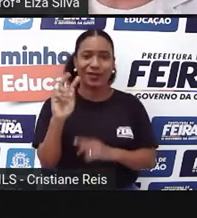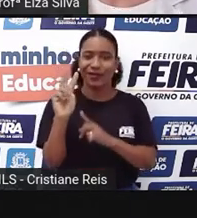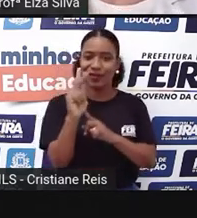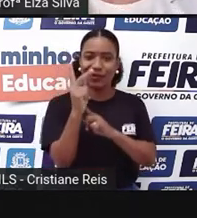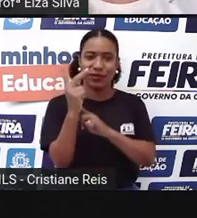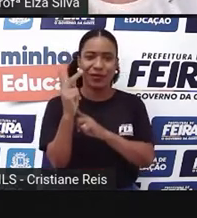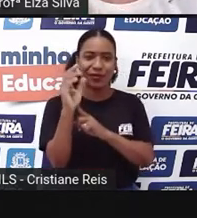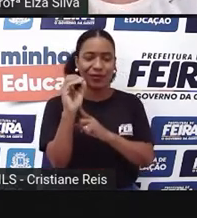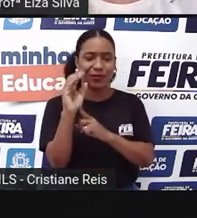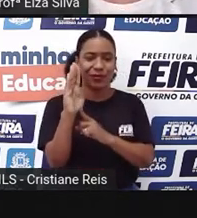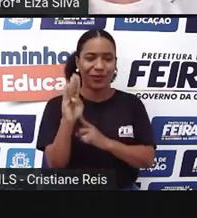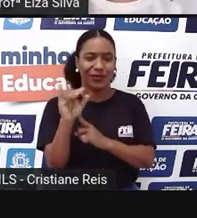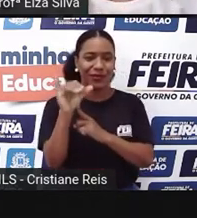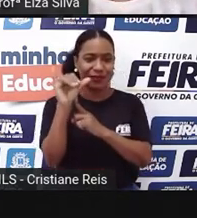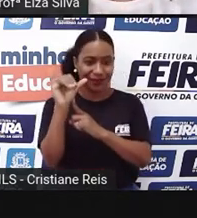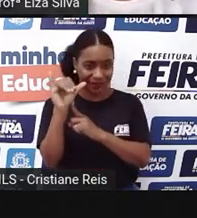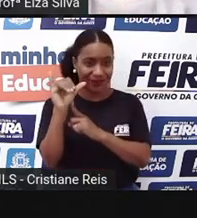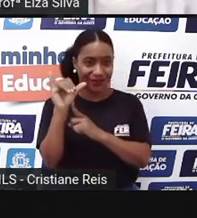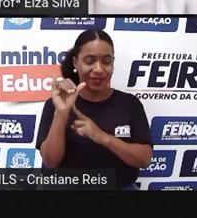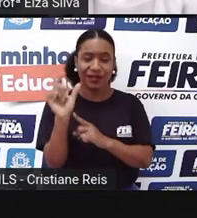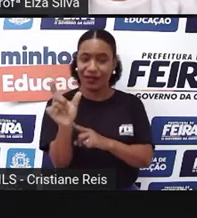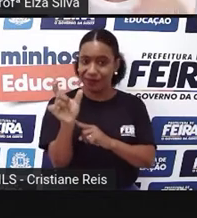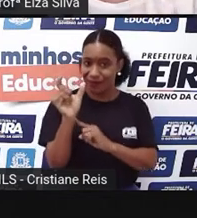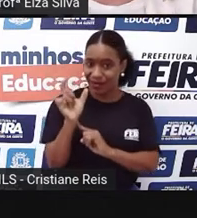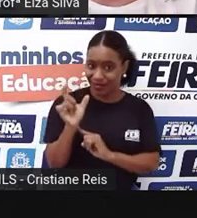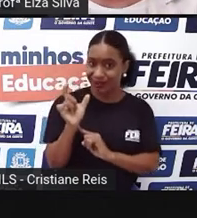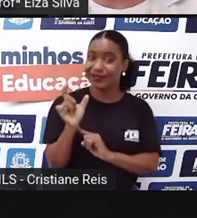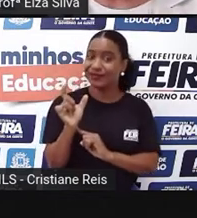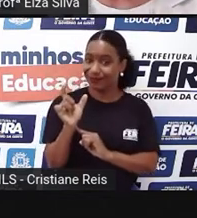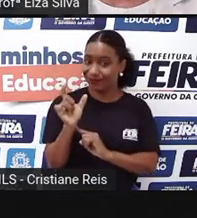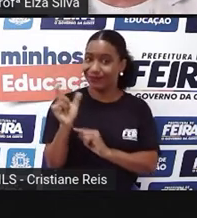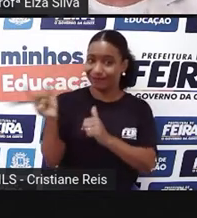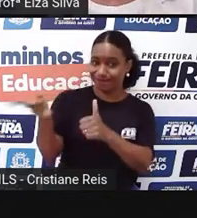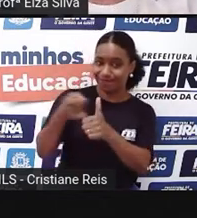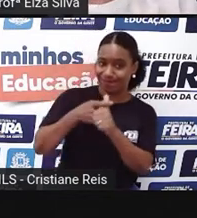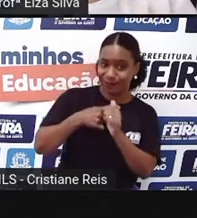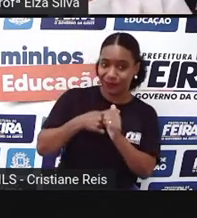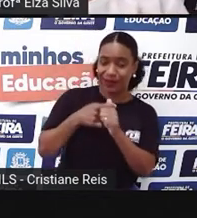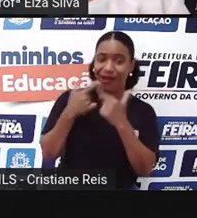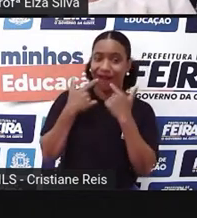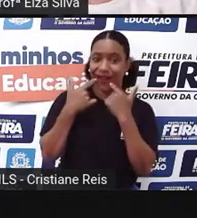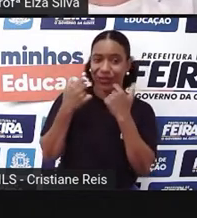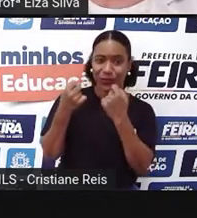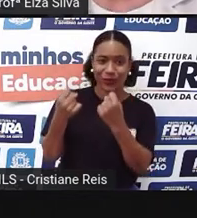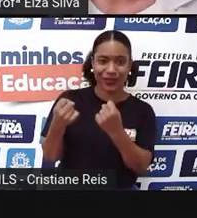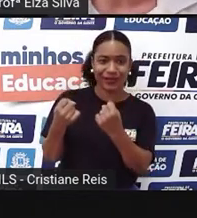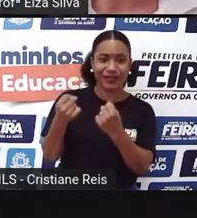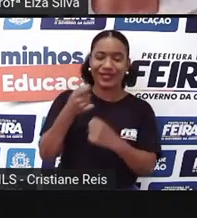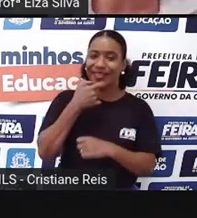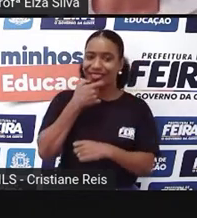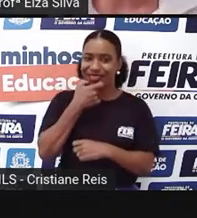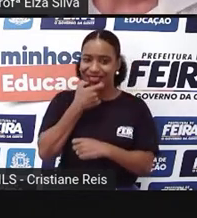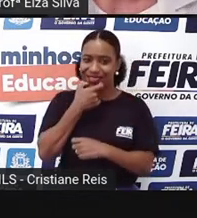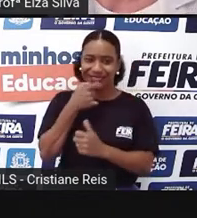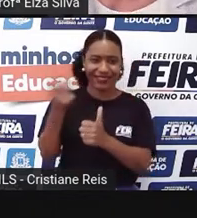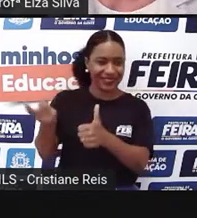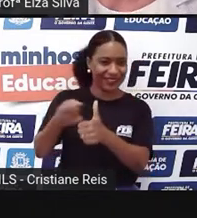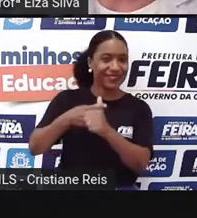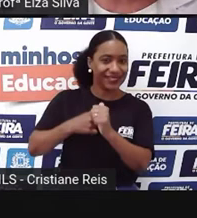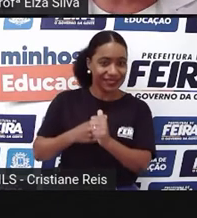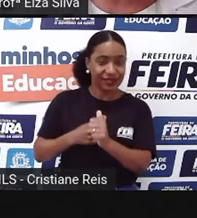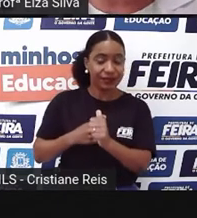língua, né, inclusive como uma palavra que foi importada da língua inglesa, é uma atividade que